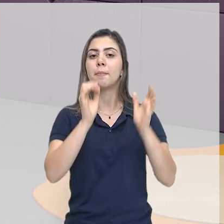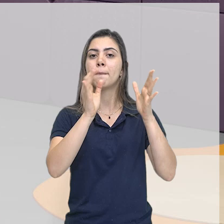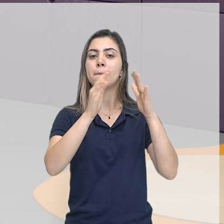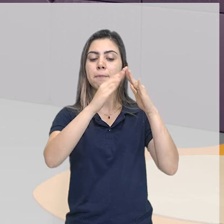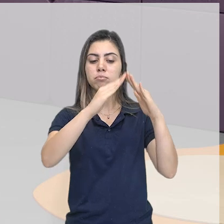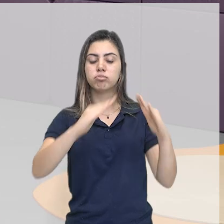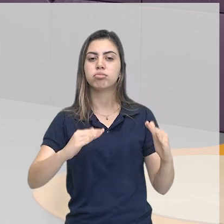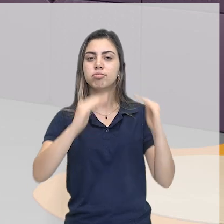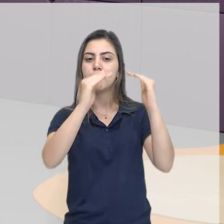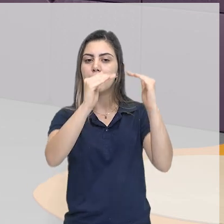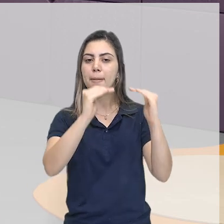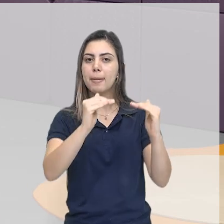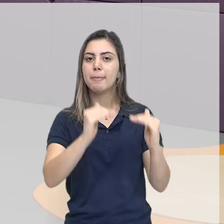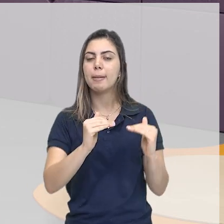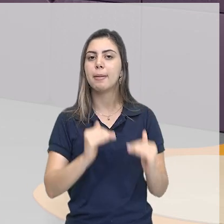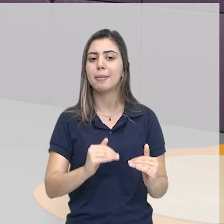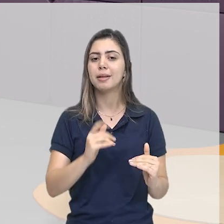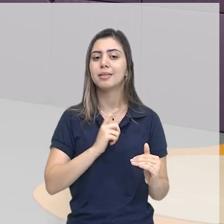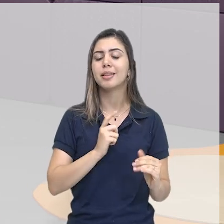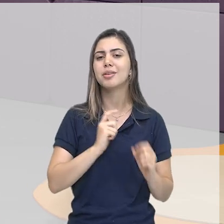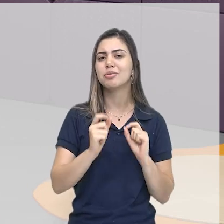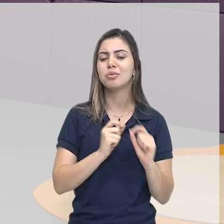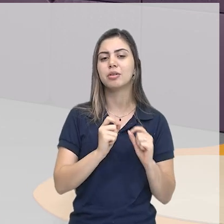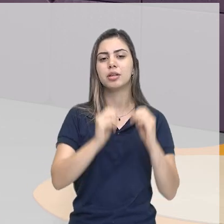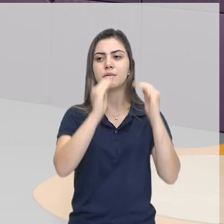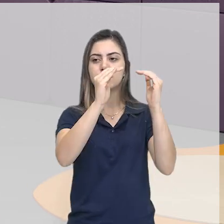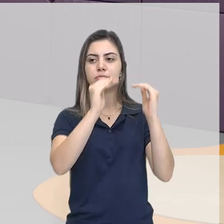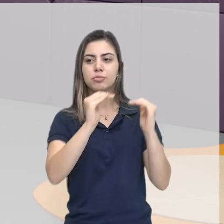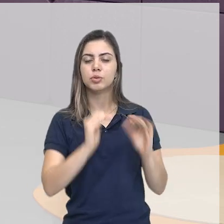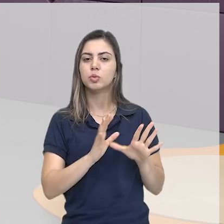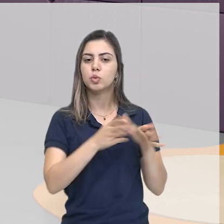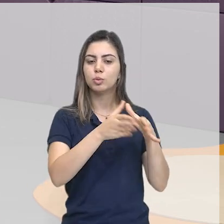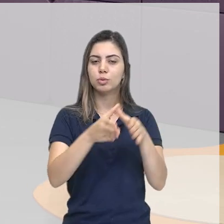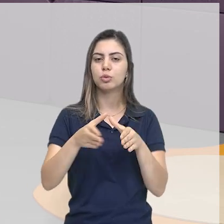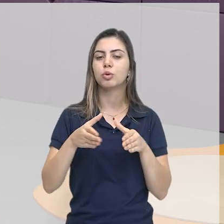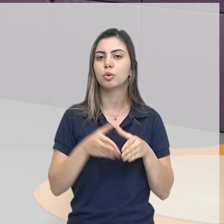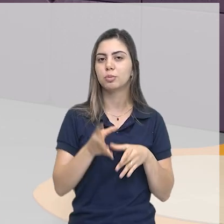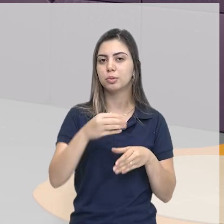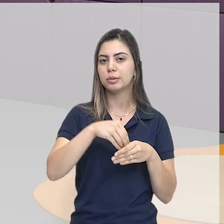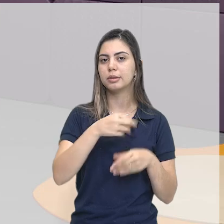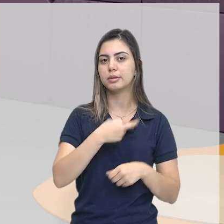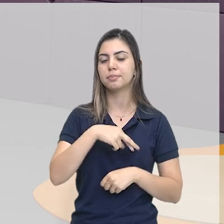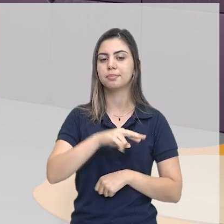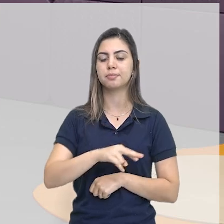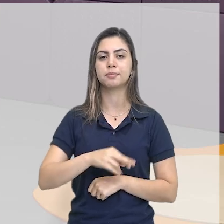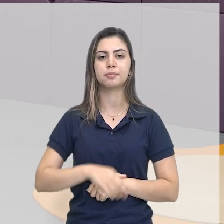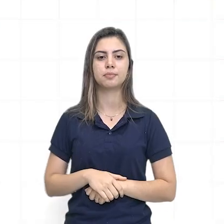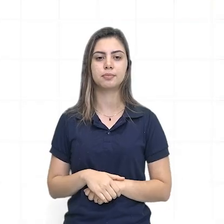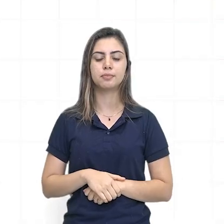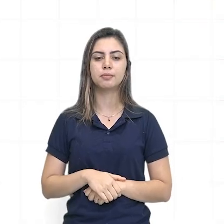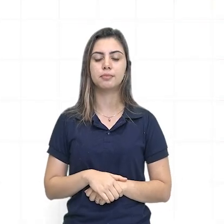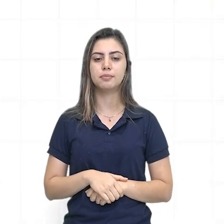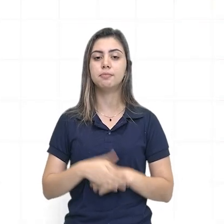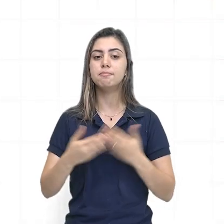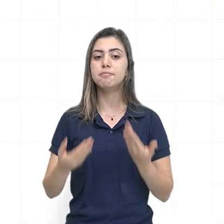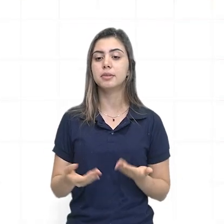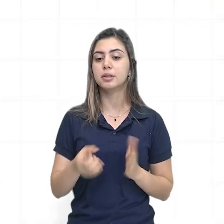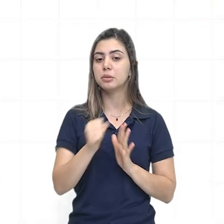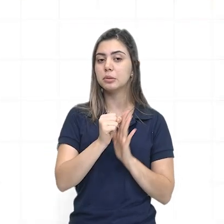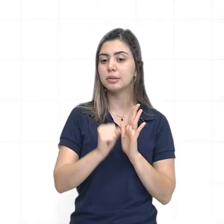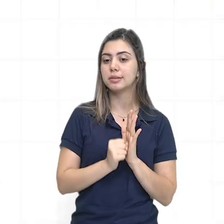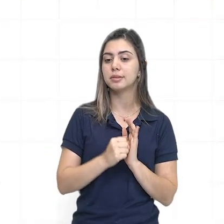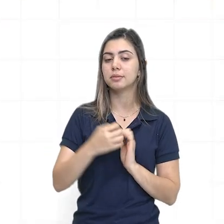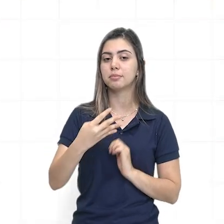o Papa até os párocos, né, e padres. Tá? No século IV,